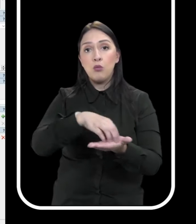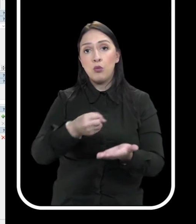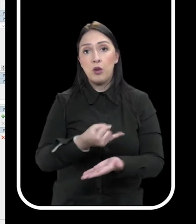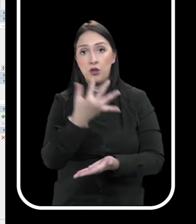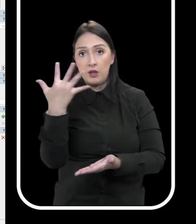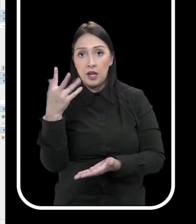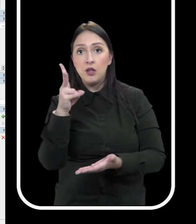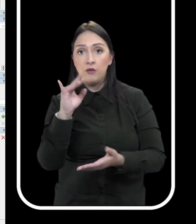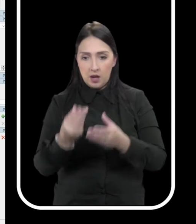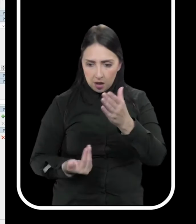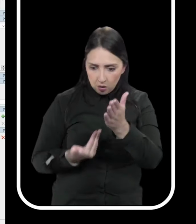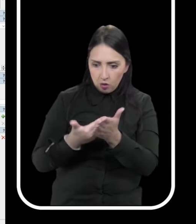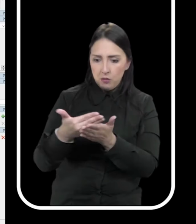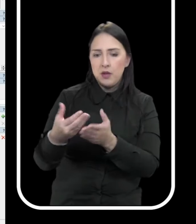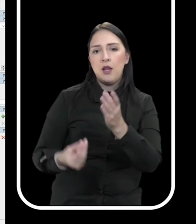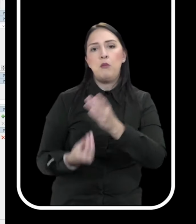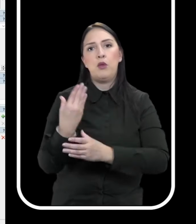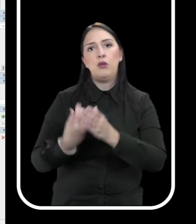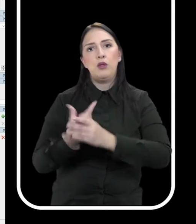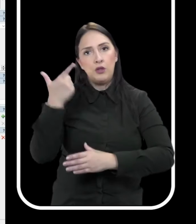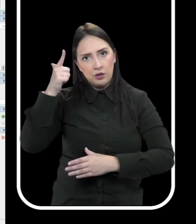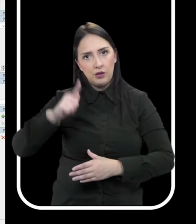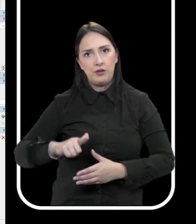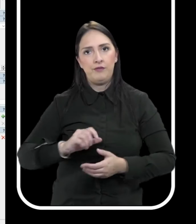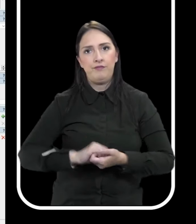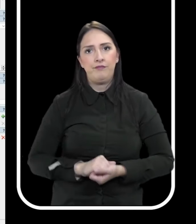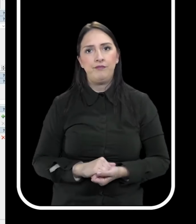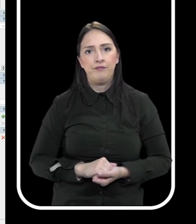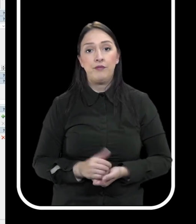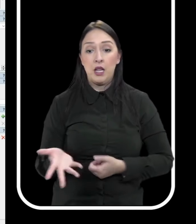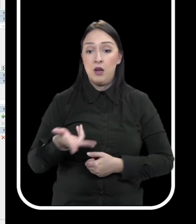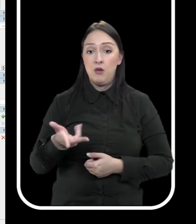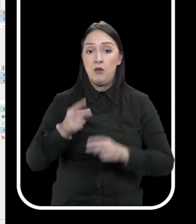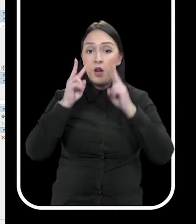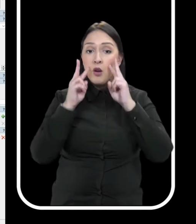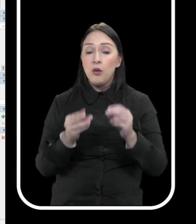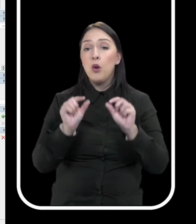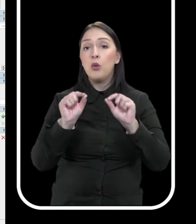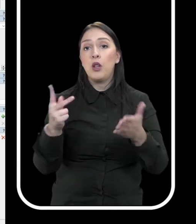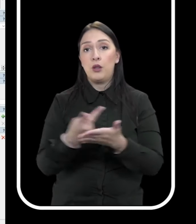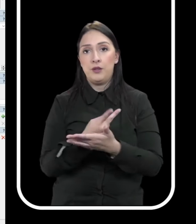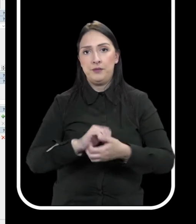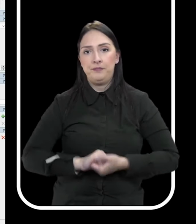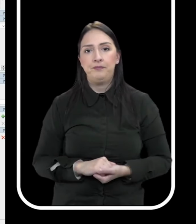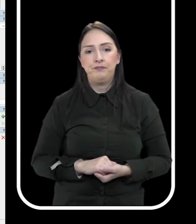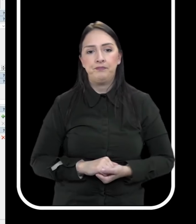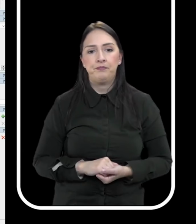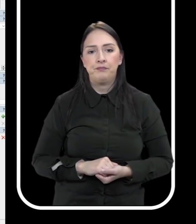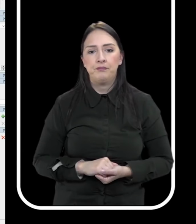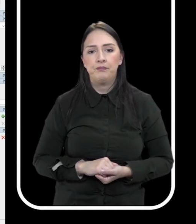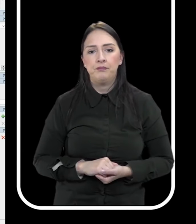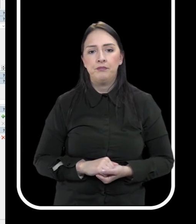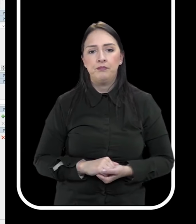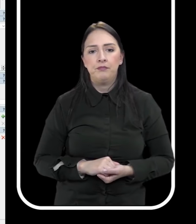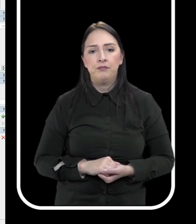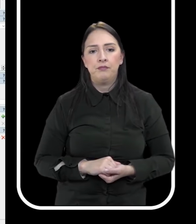vai começar a produzir. Então, agora ele começou a produzir de novo. Então, vamos acelerar o processo para ver o que vai acontecer.